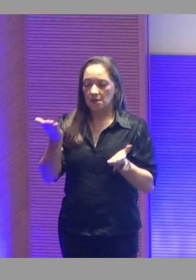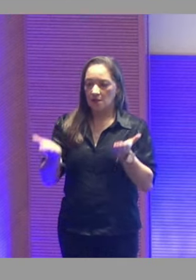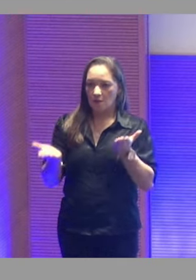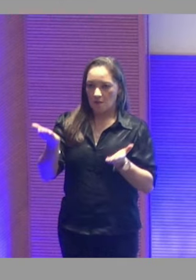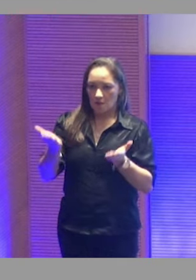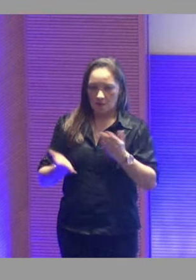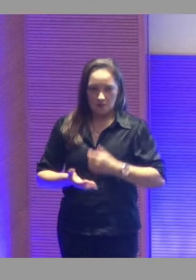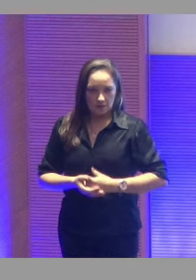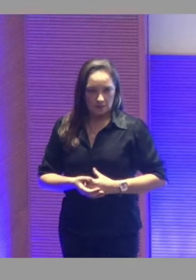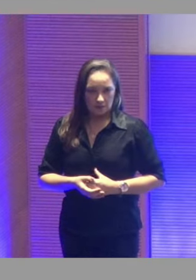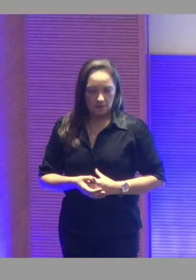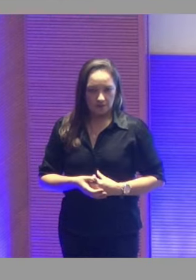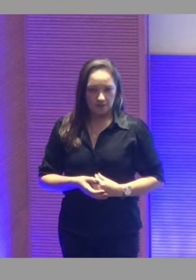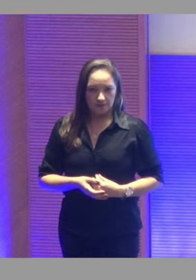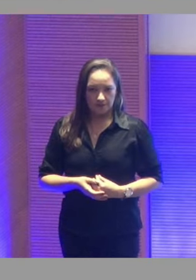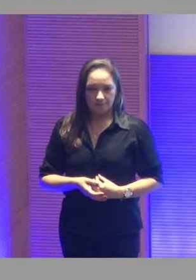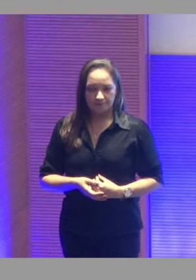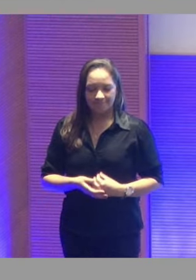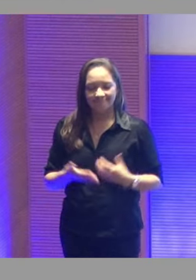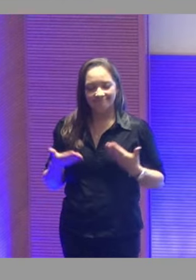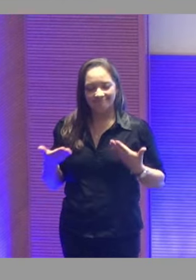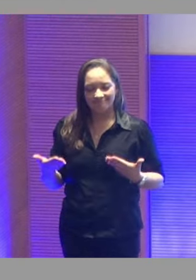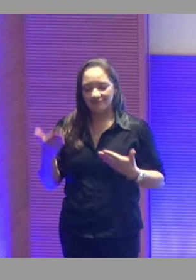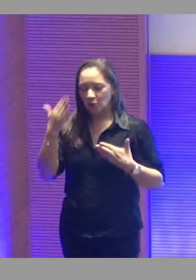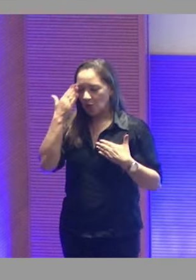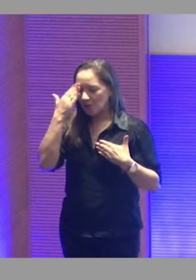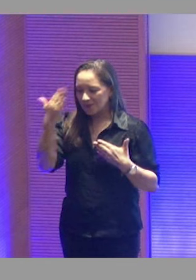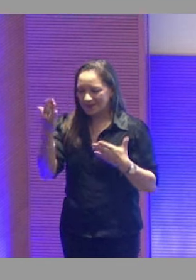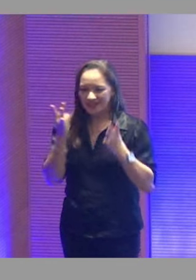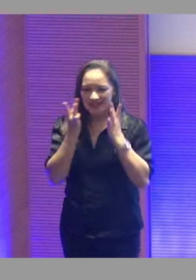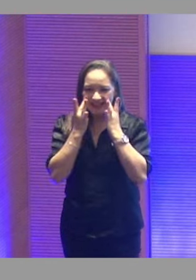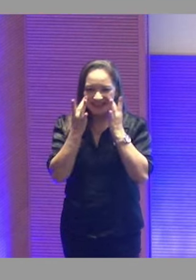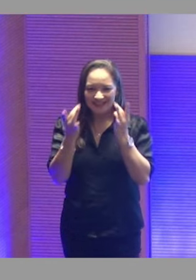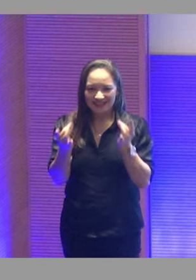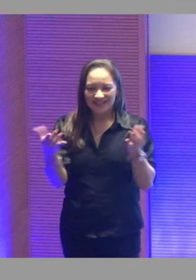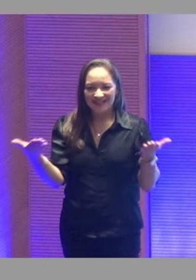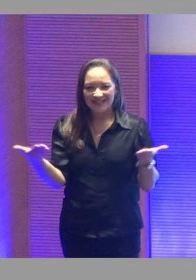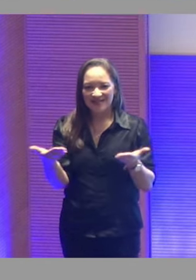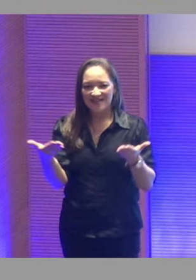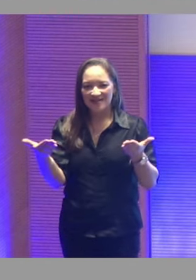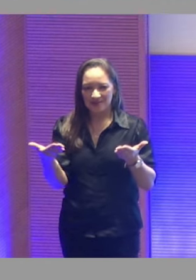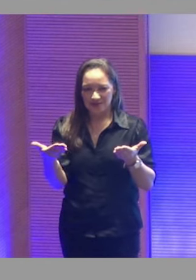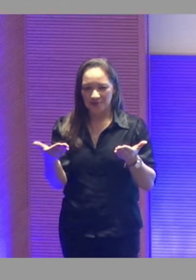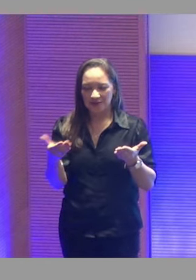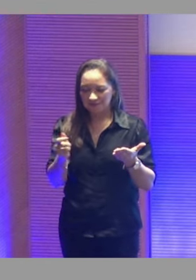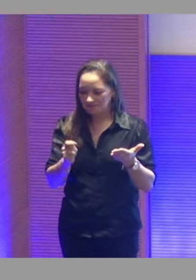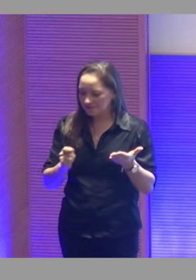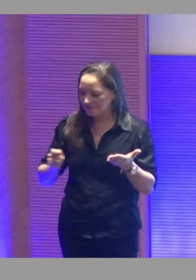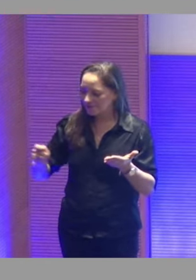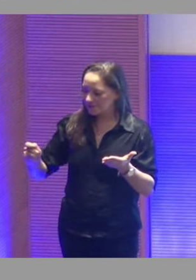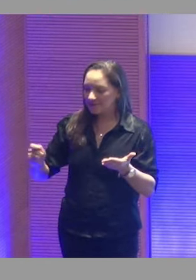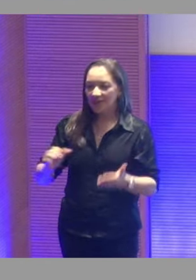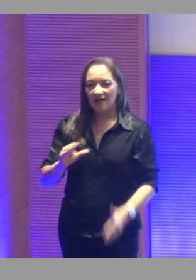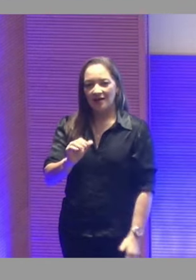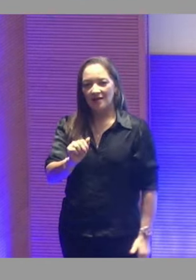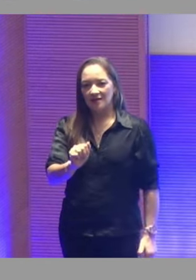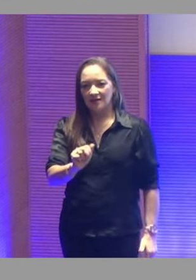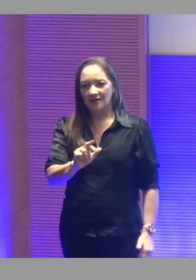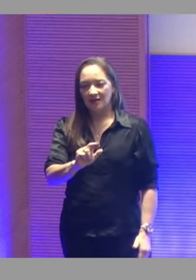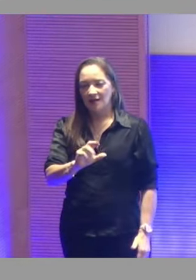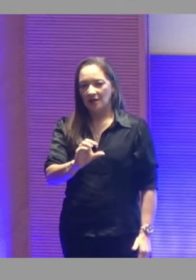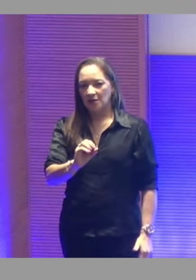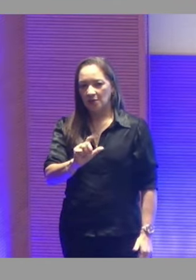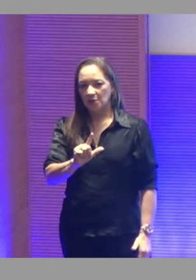para vocês então muito obrigado pela atenção agora eu gostaria de passar a palavra paraa minha colega a Carolina